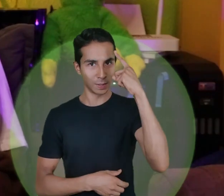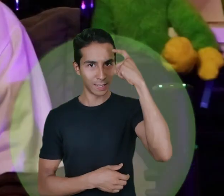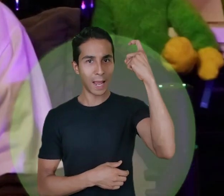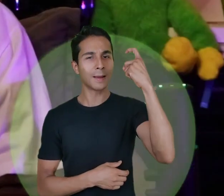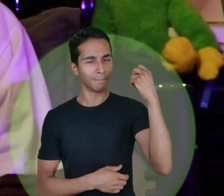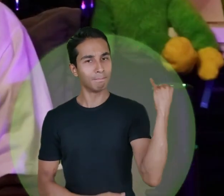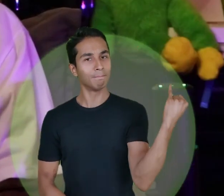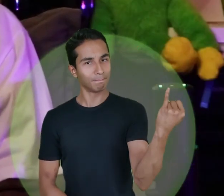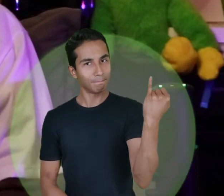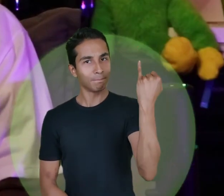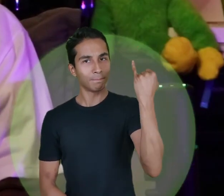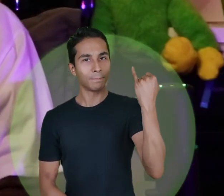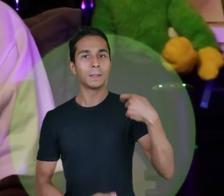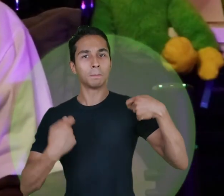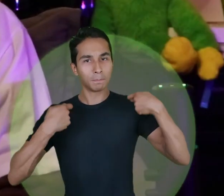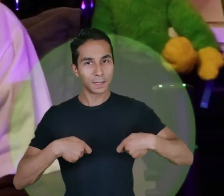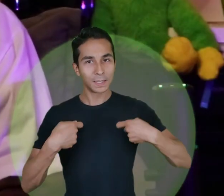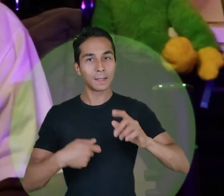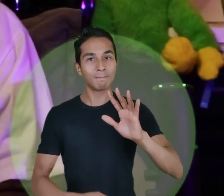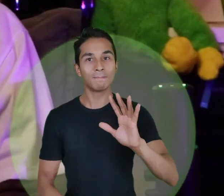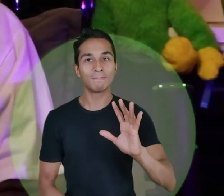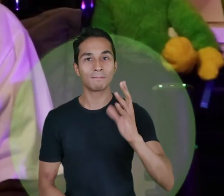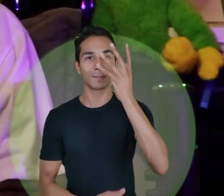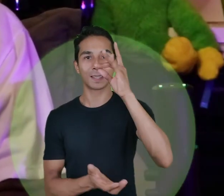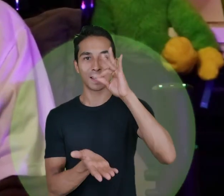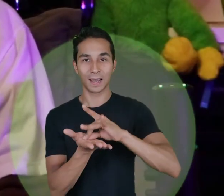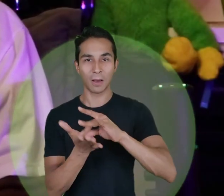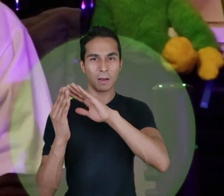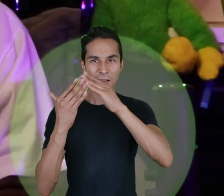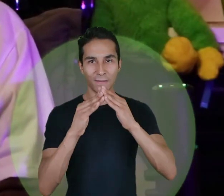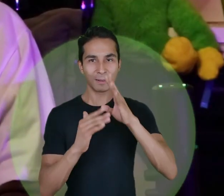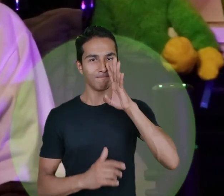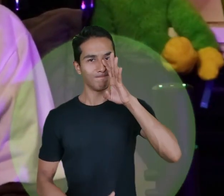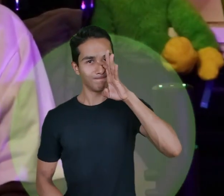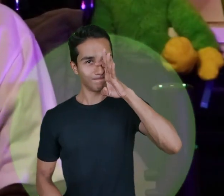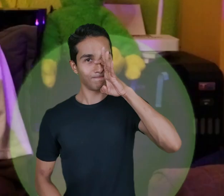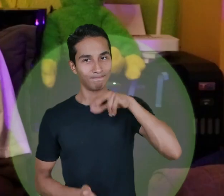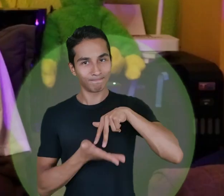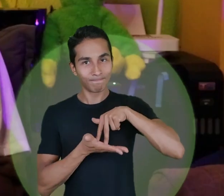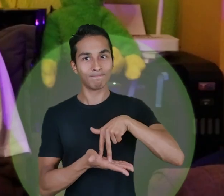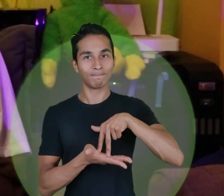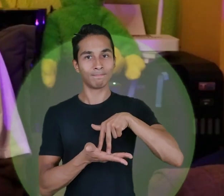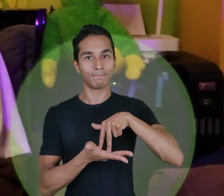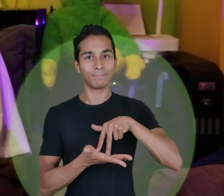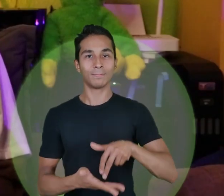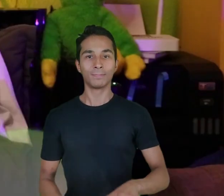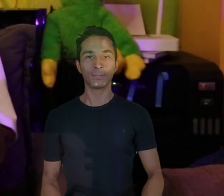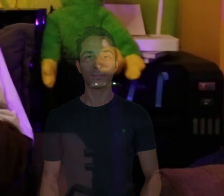ideia, ela é necessária, ela precisa acontecer e a quebrada resiste.